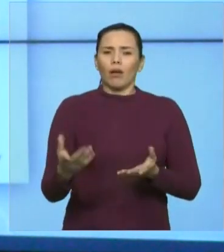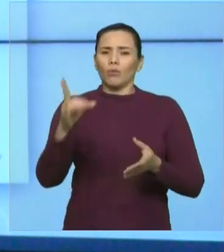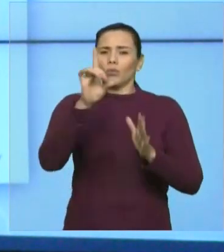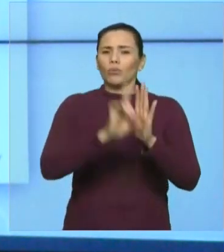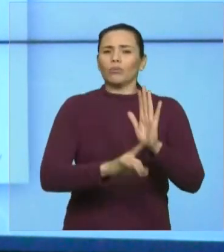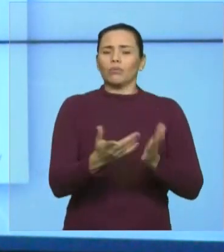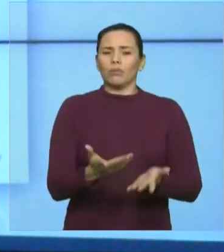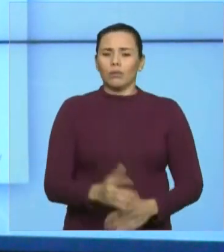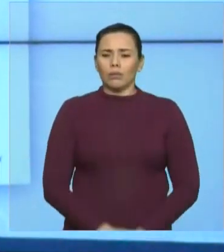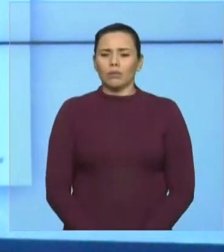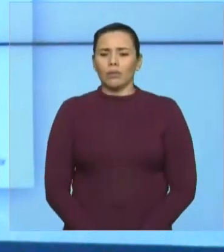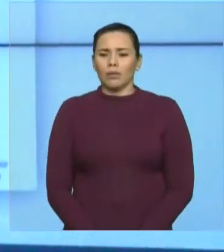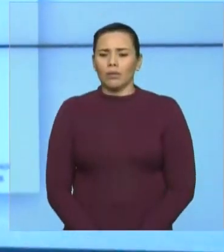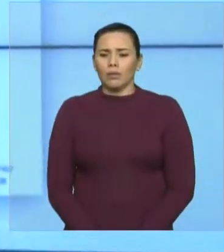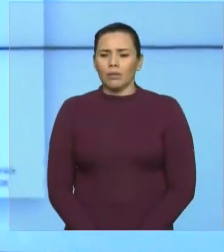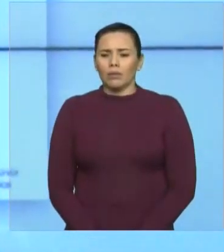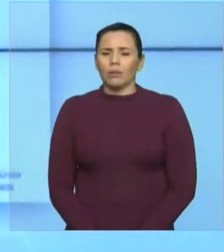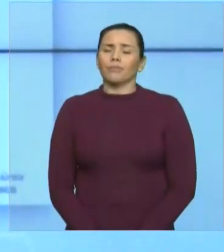e morosidades